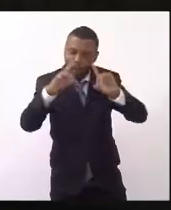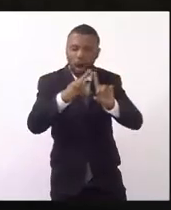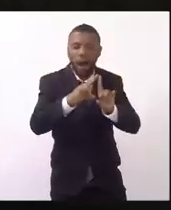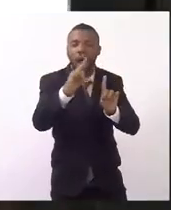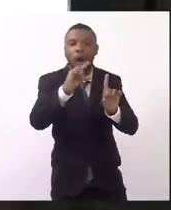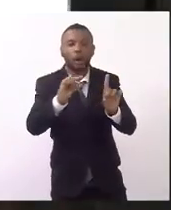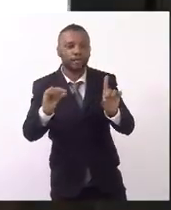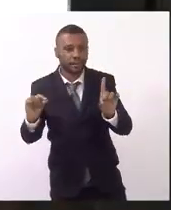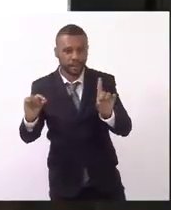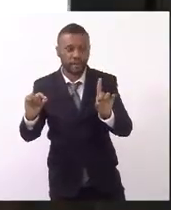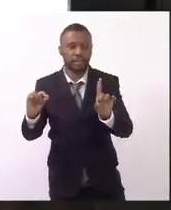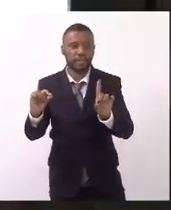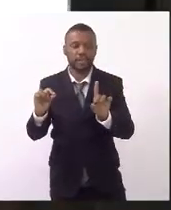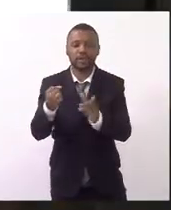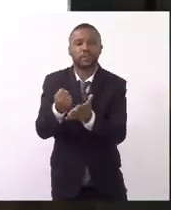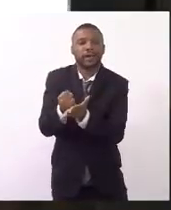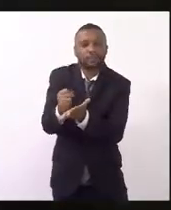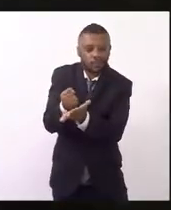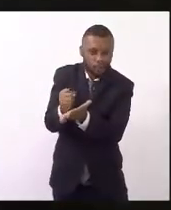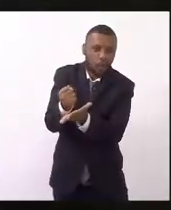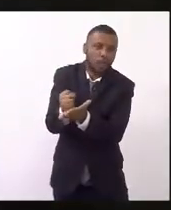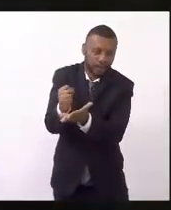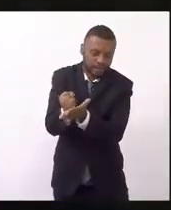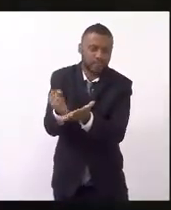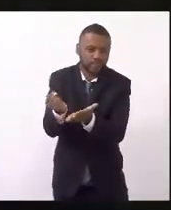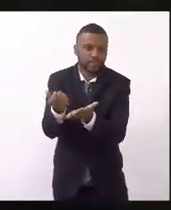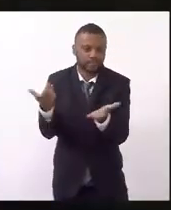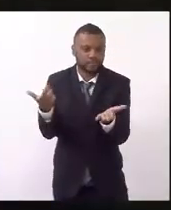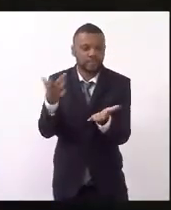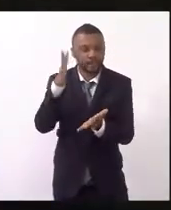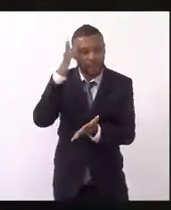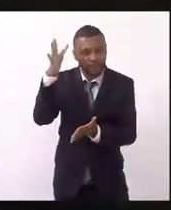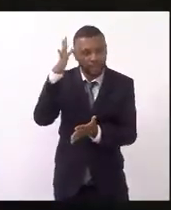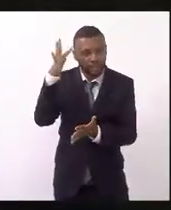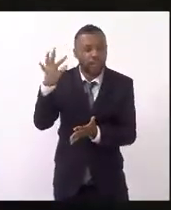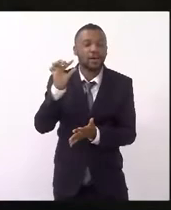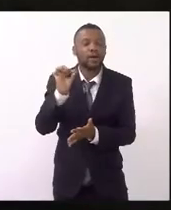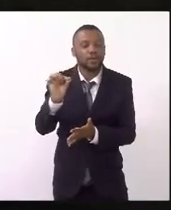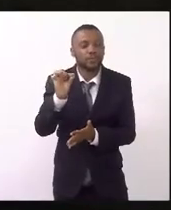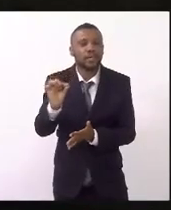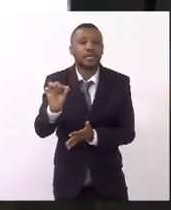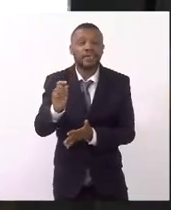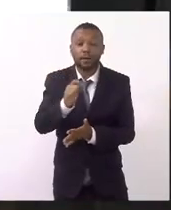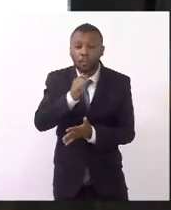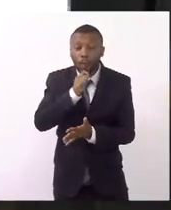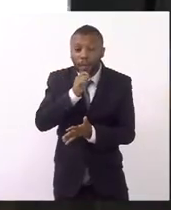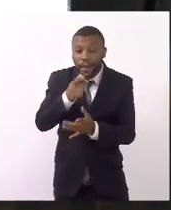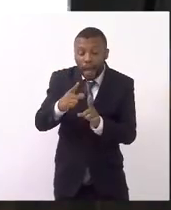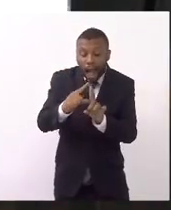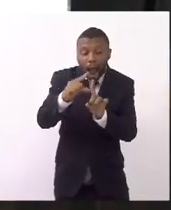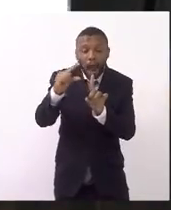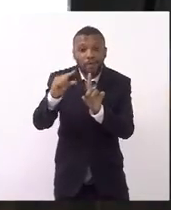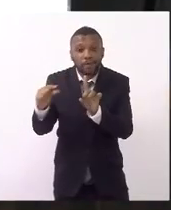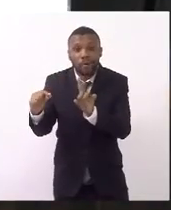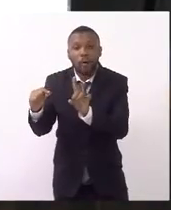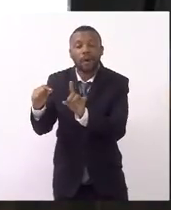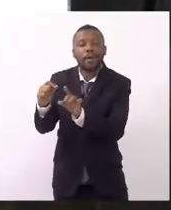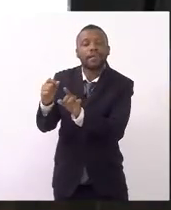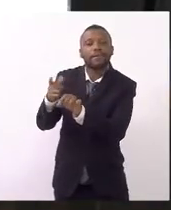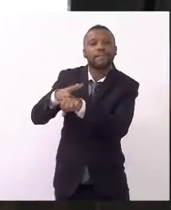sangue né nosso orixá e pensando que sem As Folhas Verdes